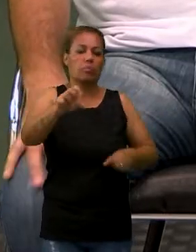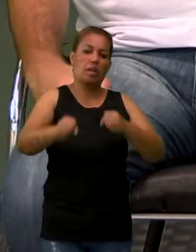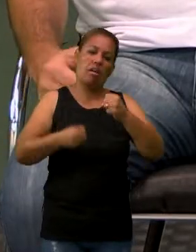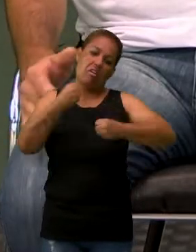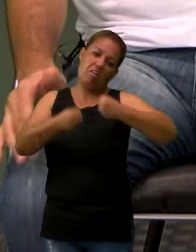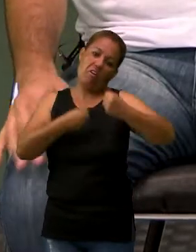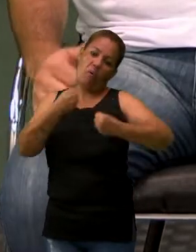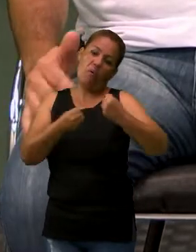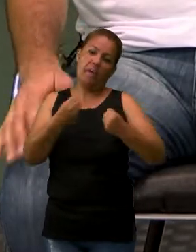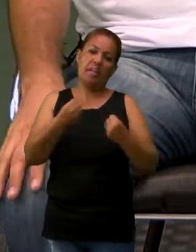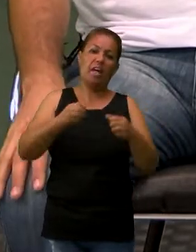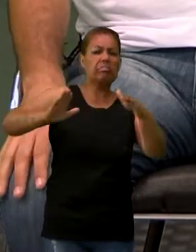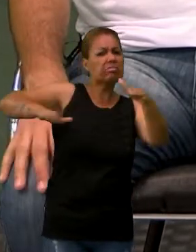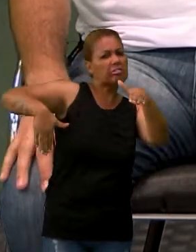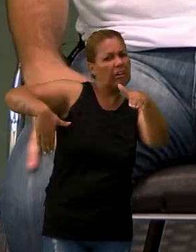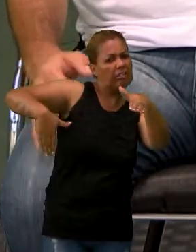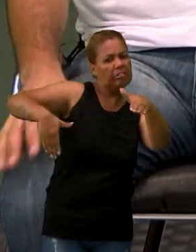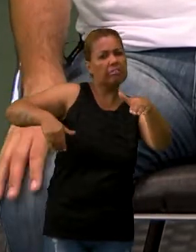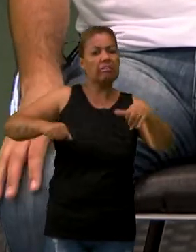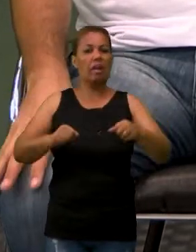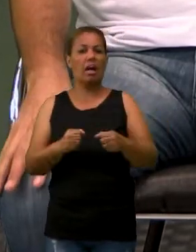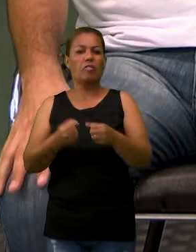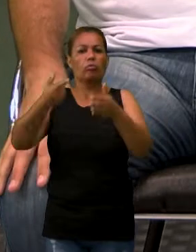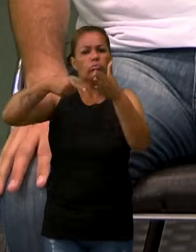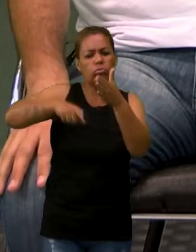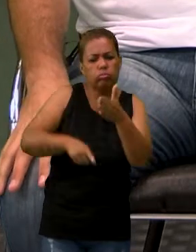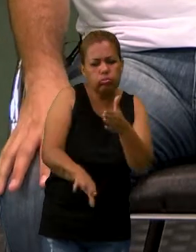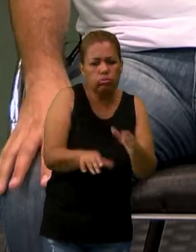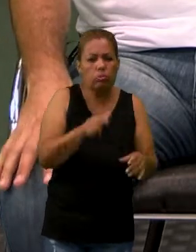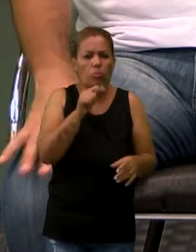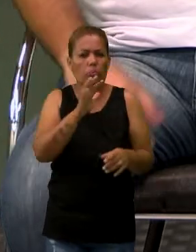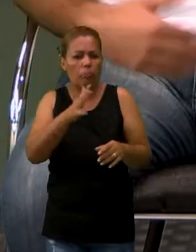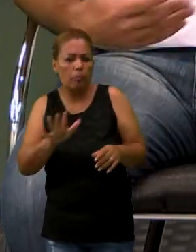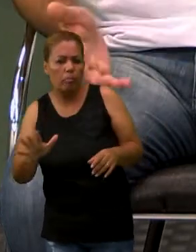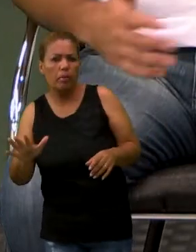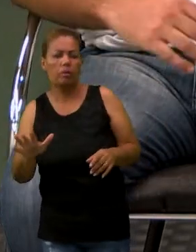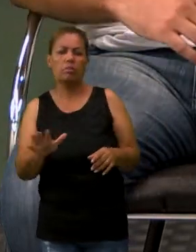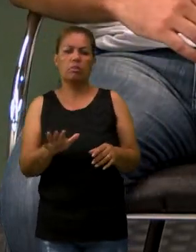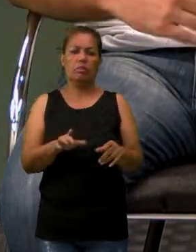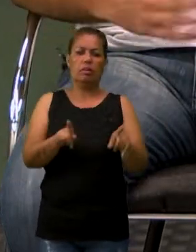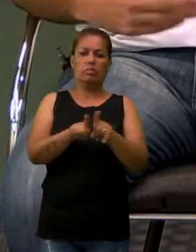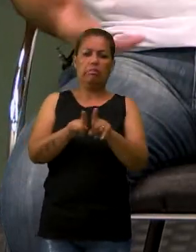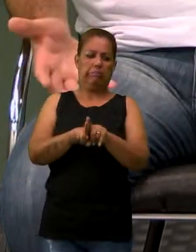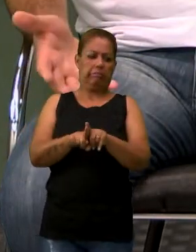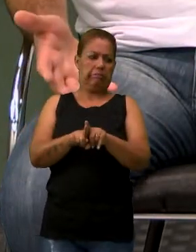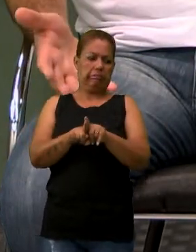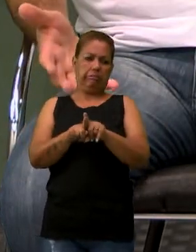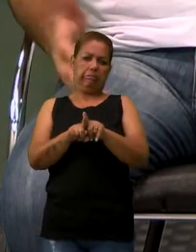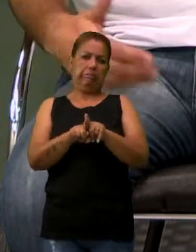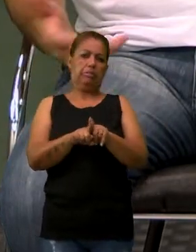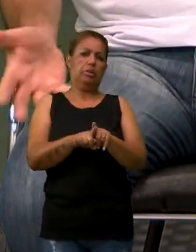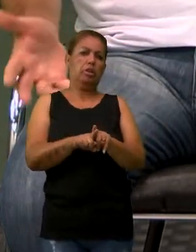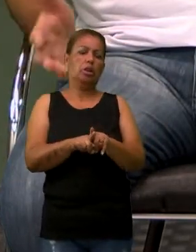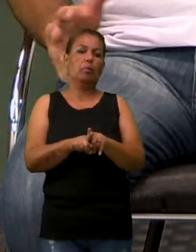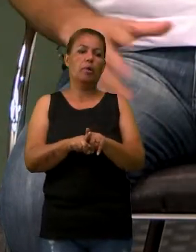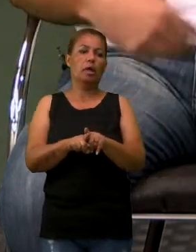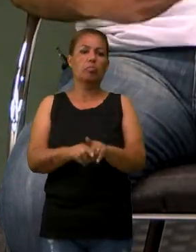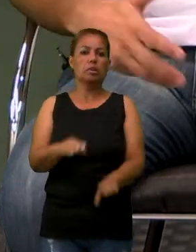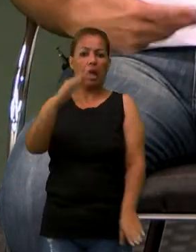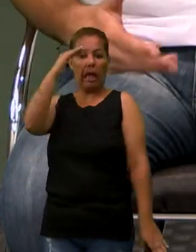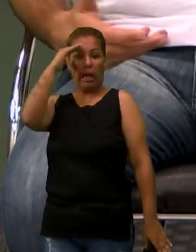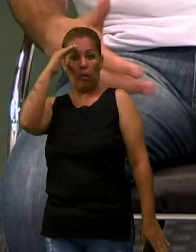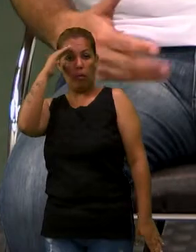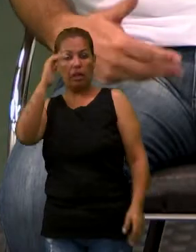me corria na dava mergulhava nem tão claro também por causa de ser militar então